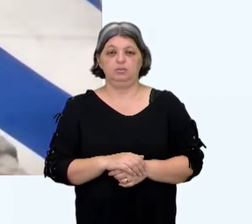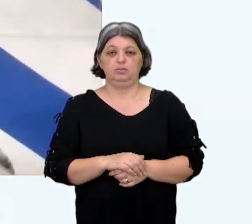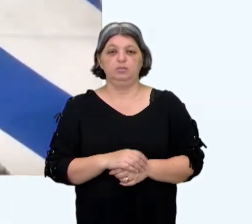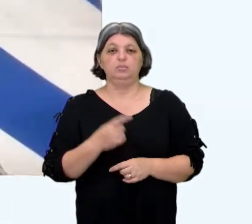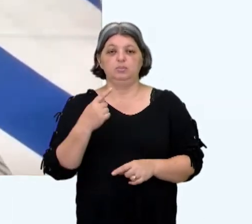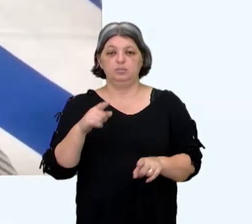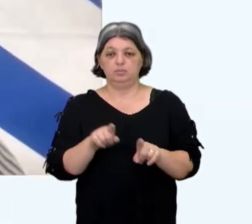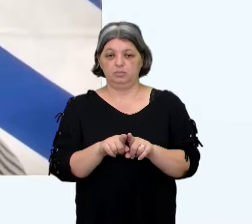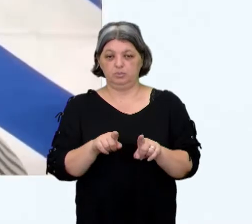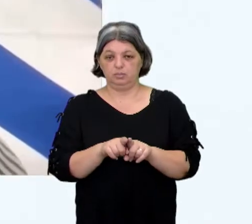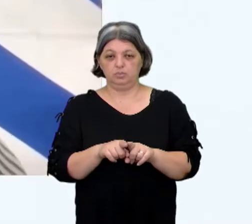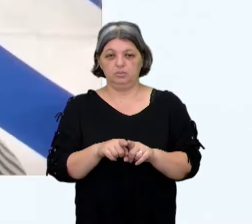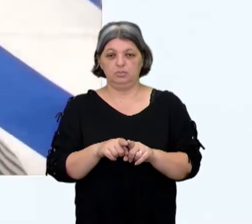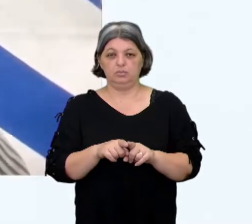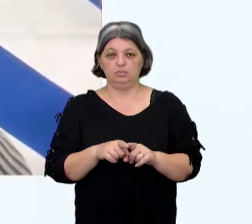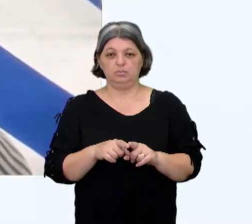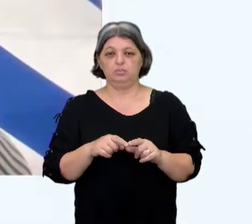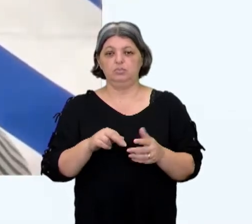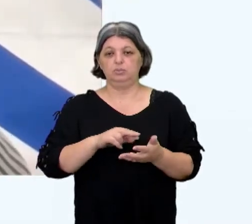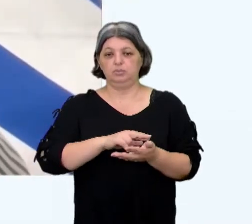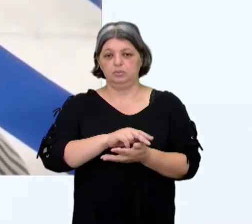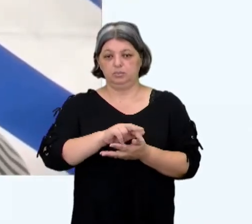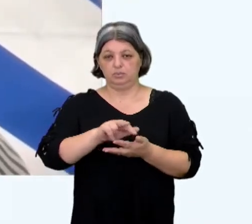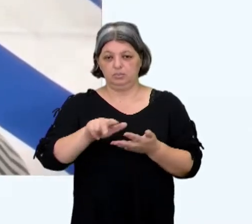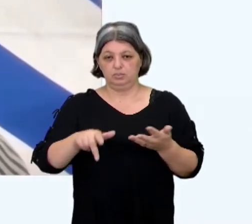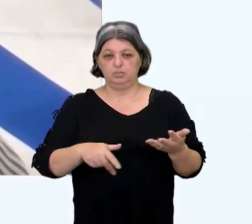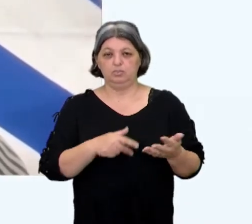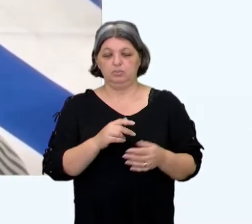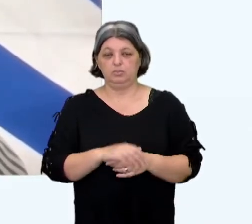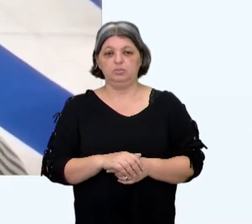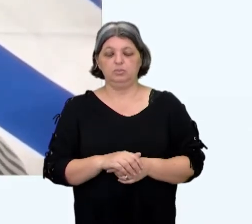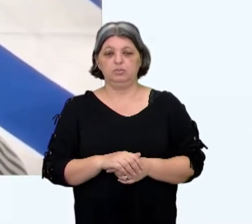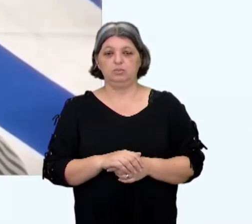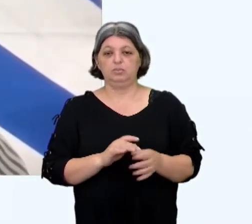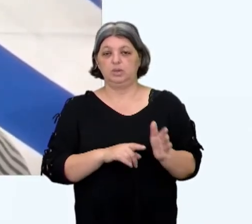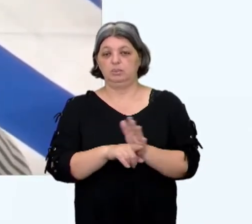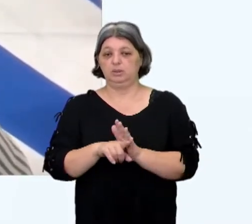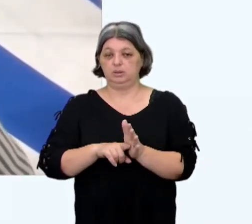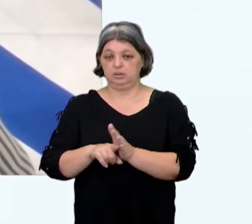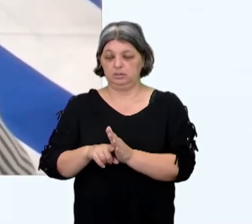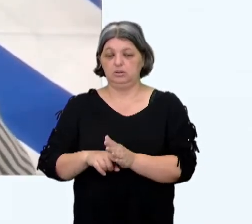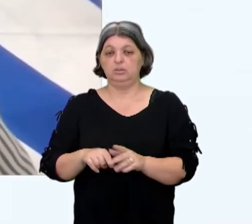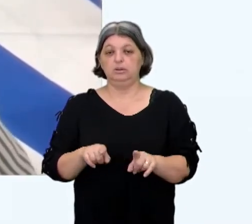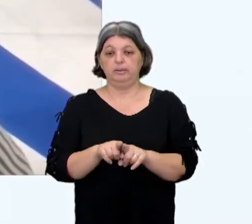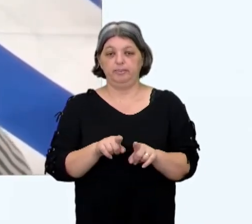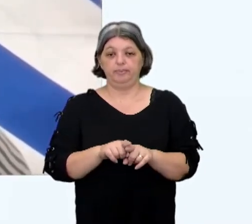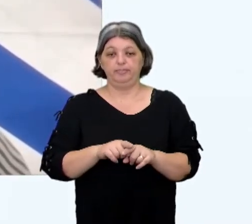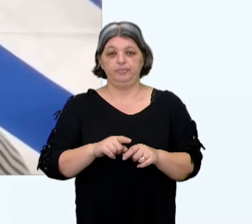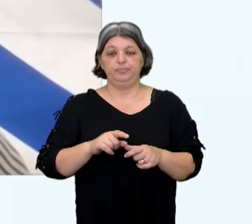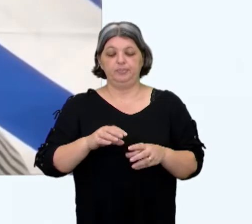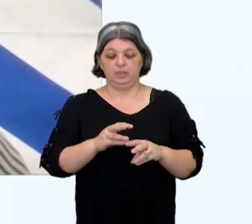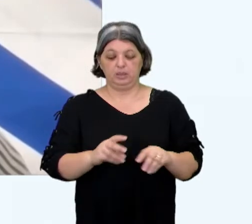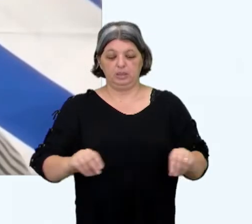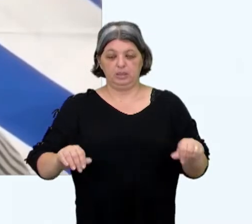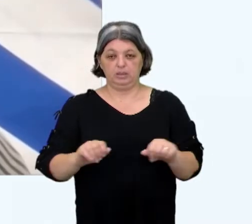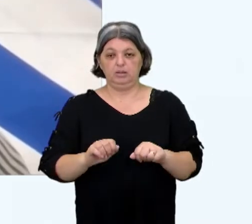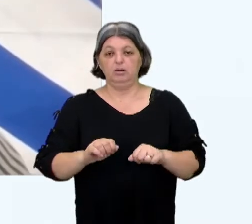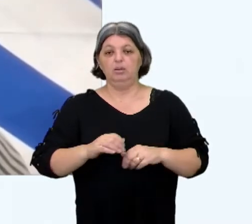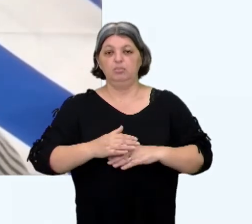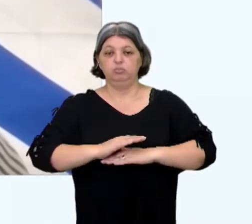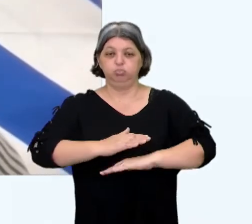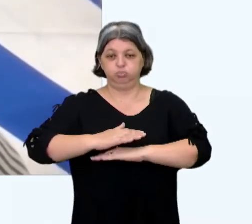Isso levou ao que tem algumas das falhas que ainda hoje estão ativas a terem diversos eventos sísmicos que